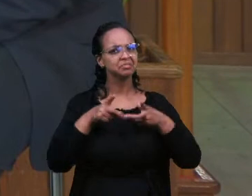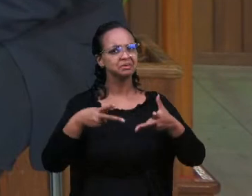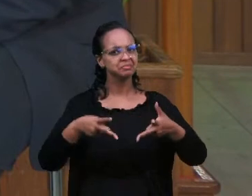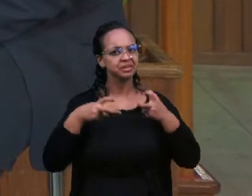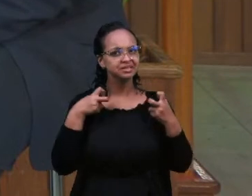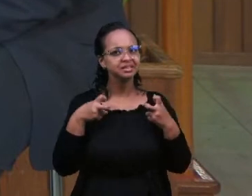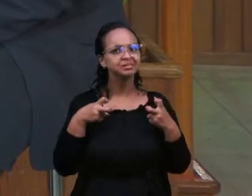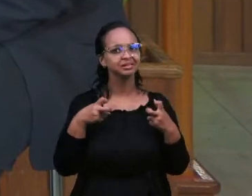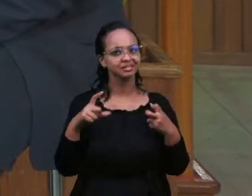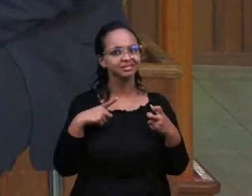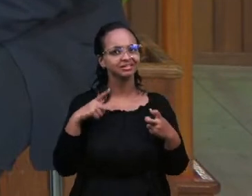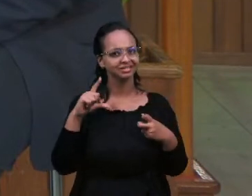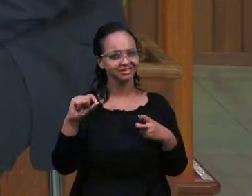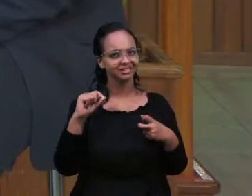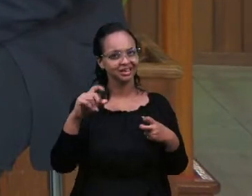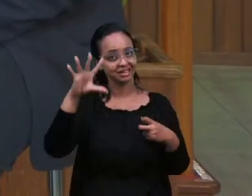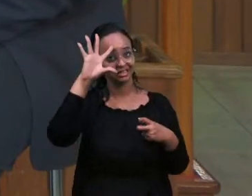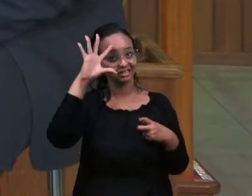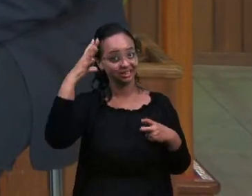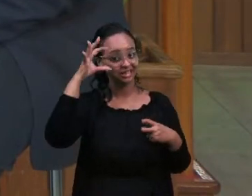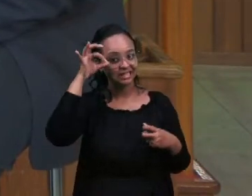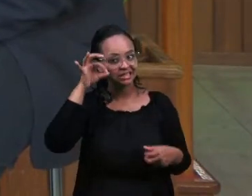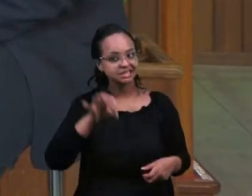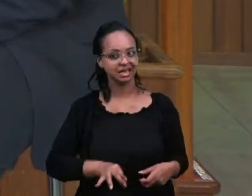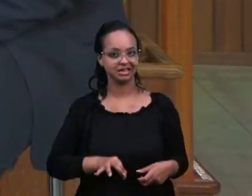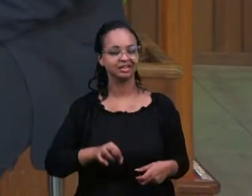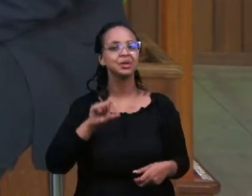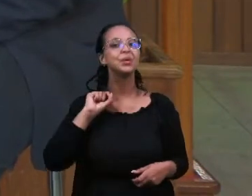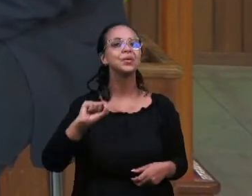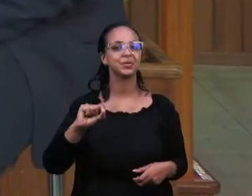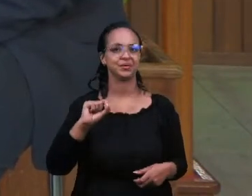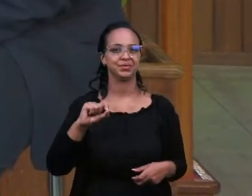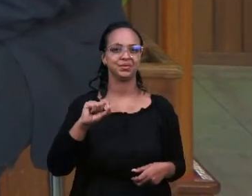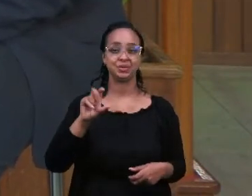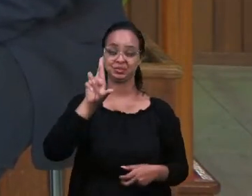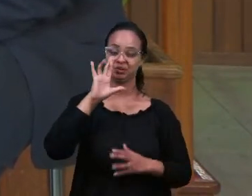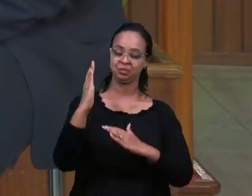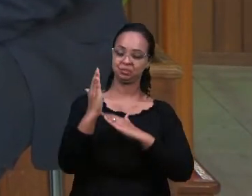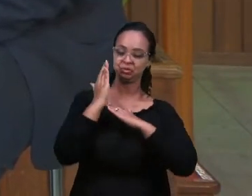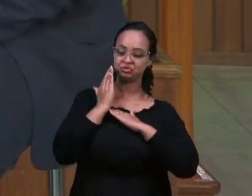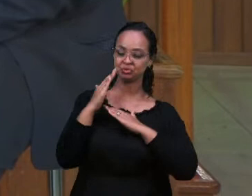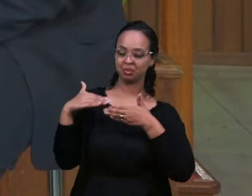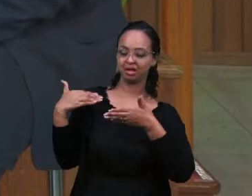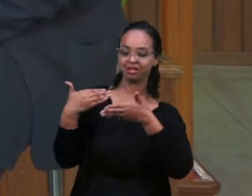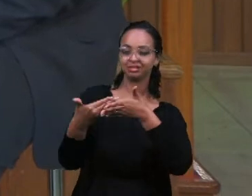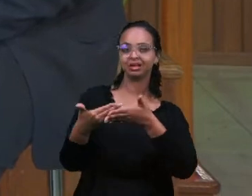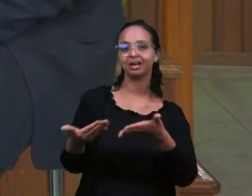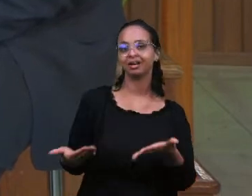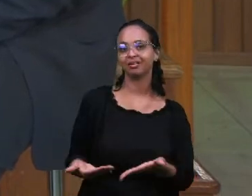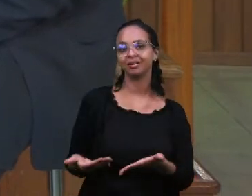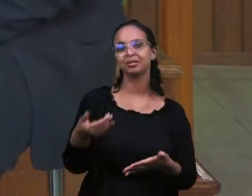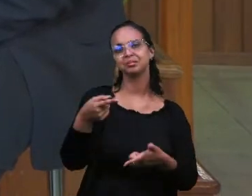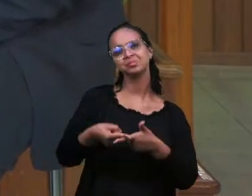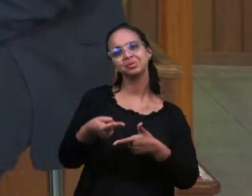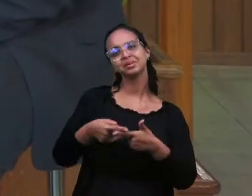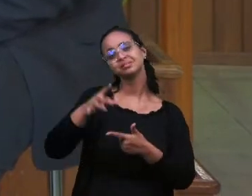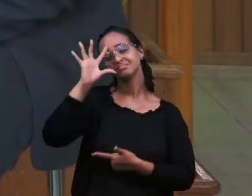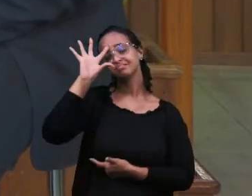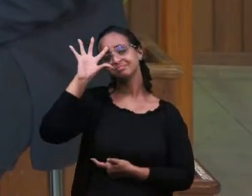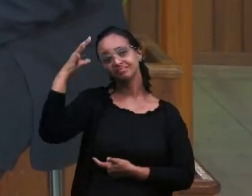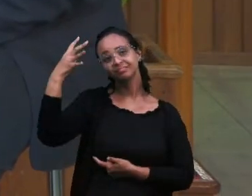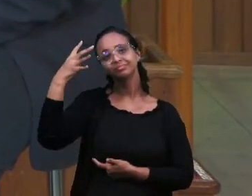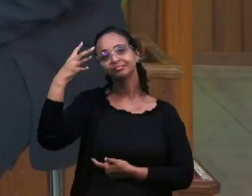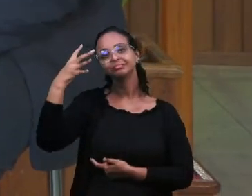dessa decisão tomada, quanto o Senhor, Ele nos ajudou, né, para chegarmos até aqui. Porque até nas decisões, a